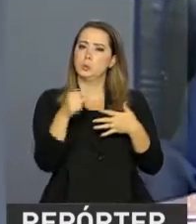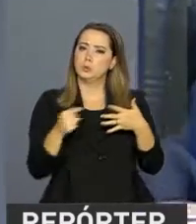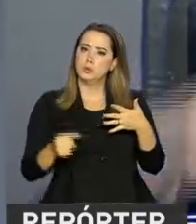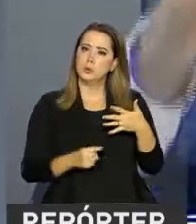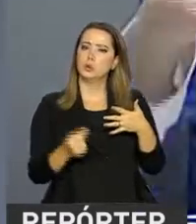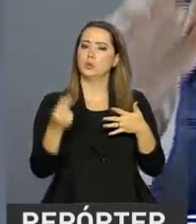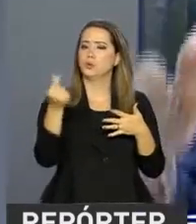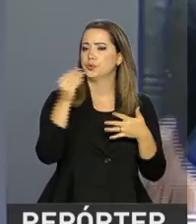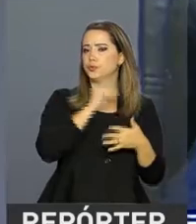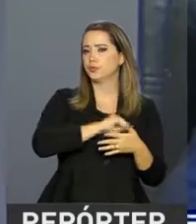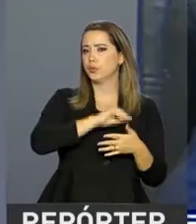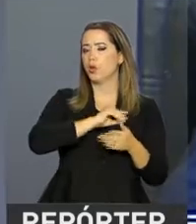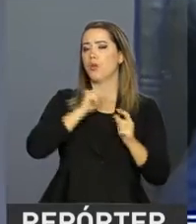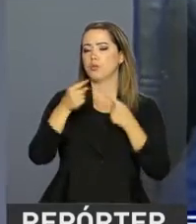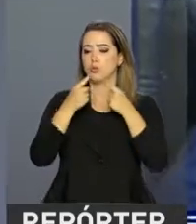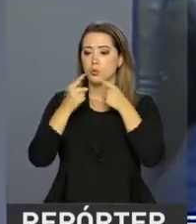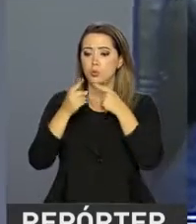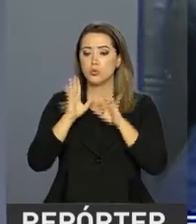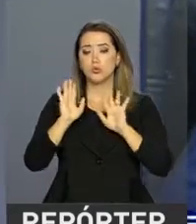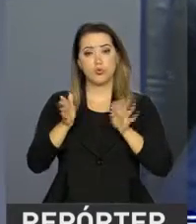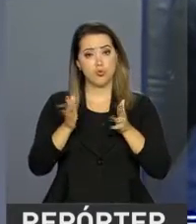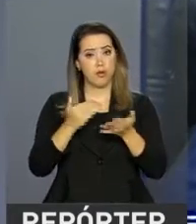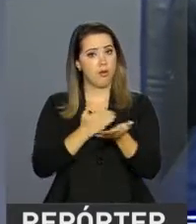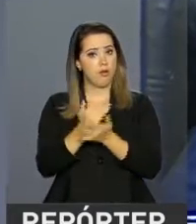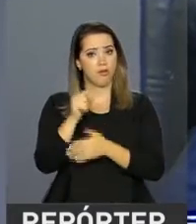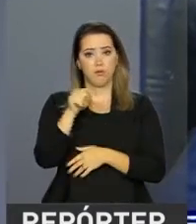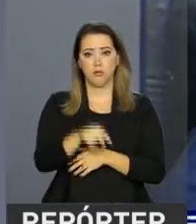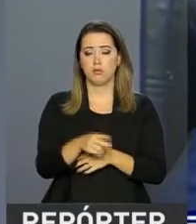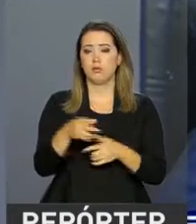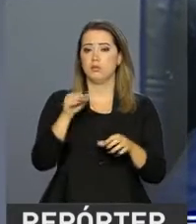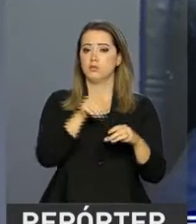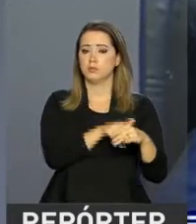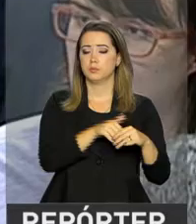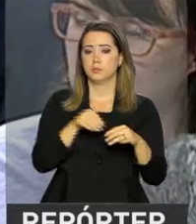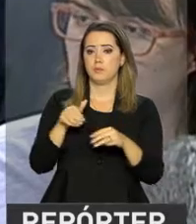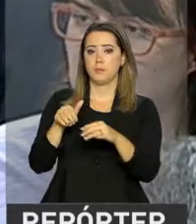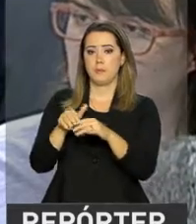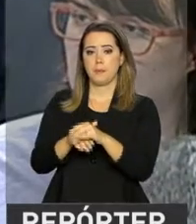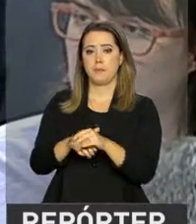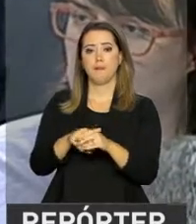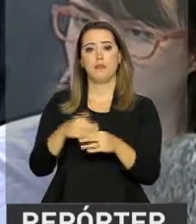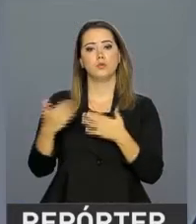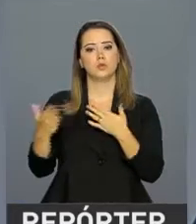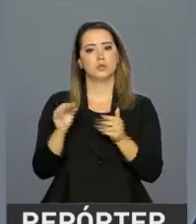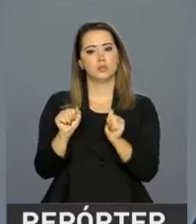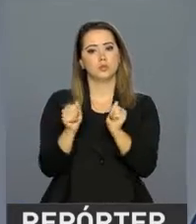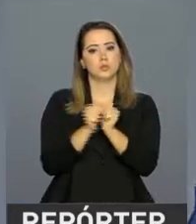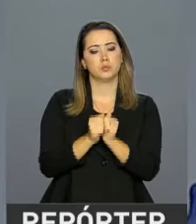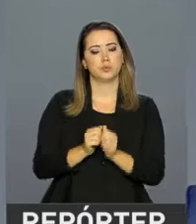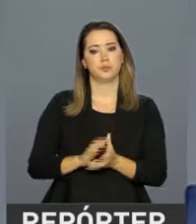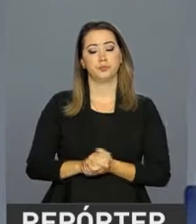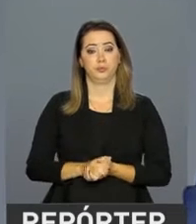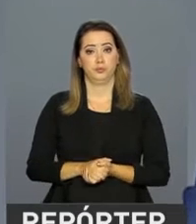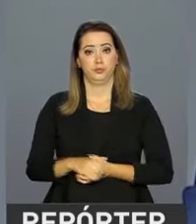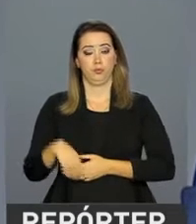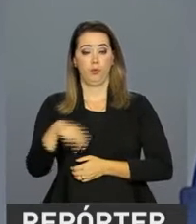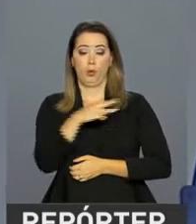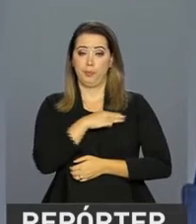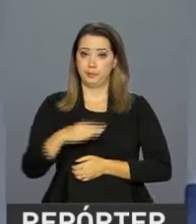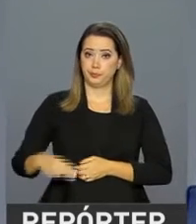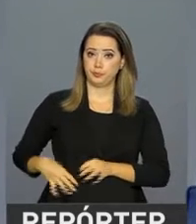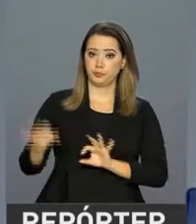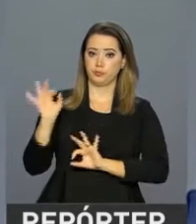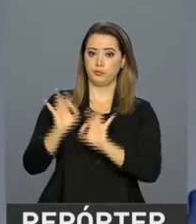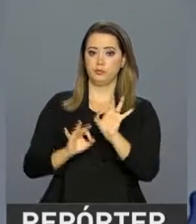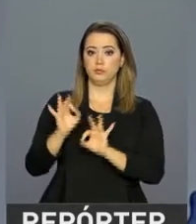de folhas antes e discutidas e votadas paralelamente o ministro do planejamento de